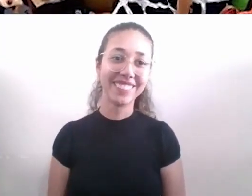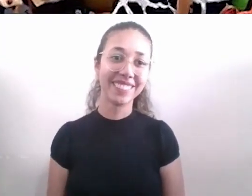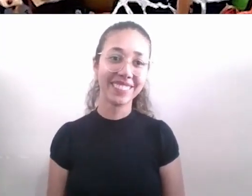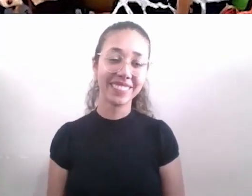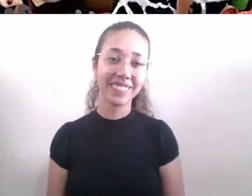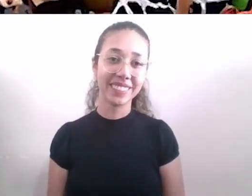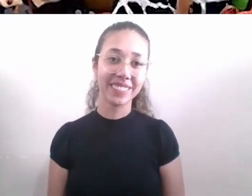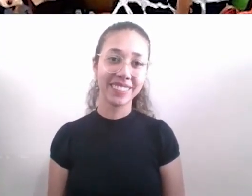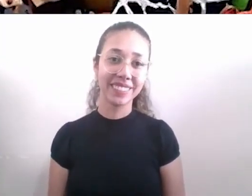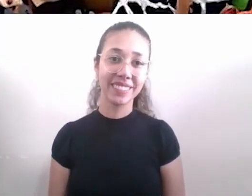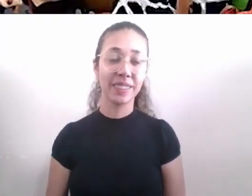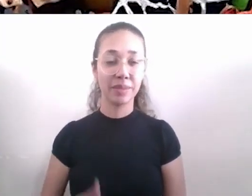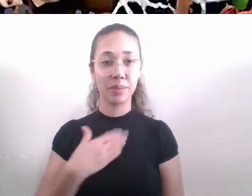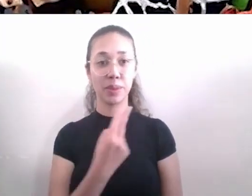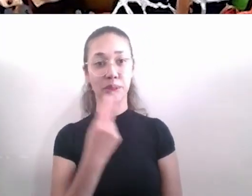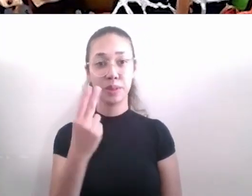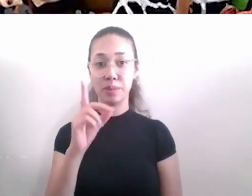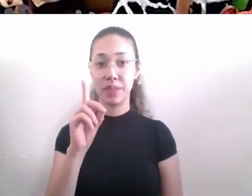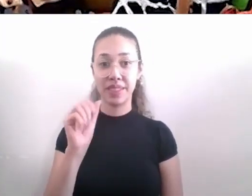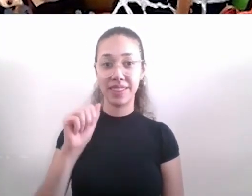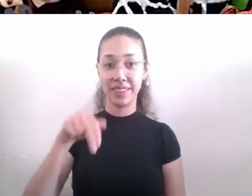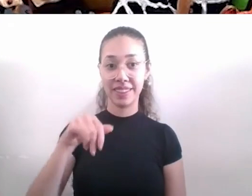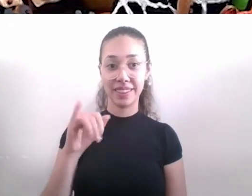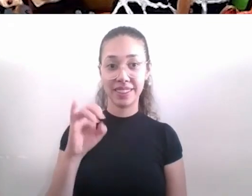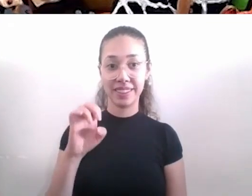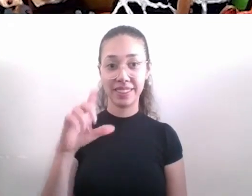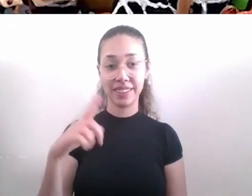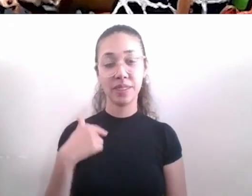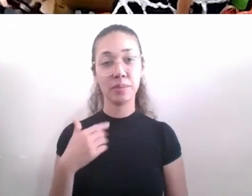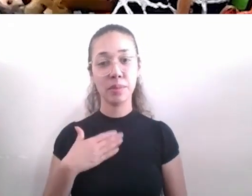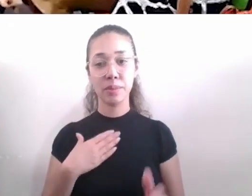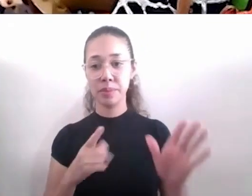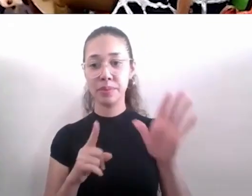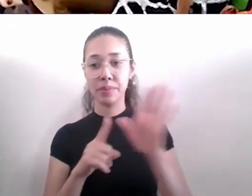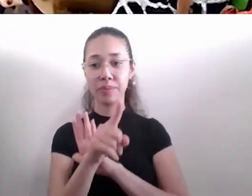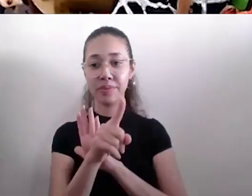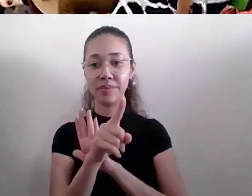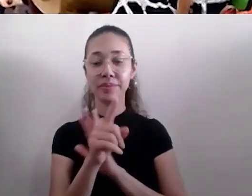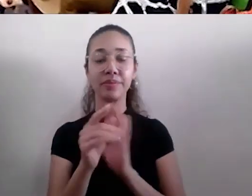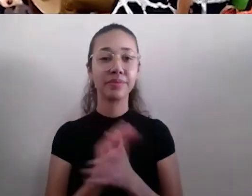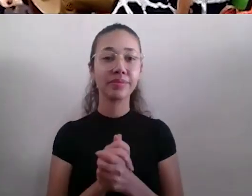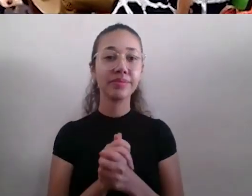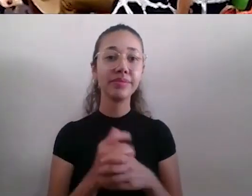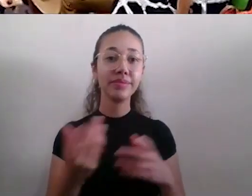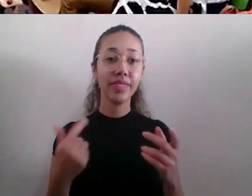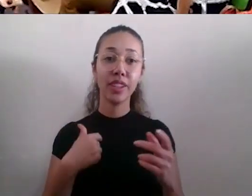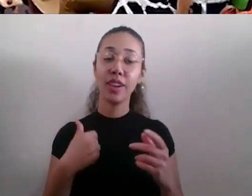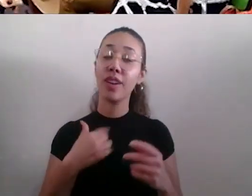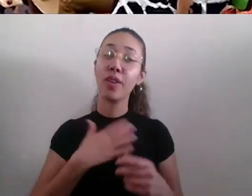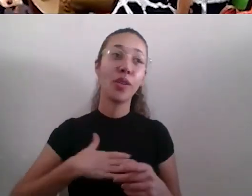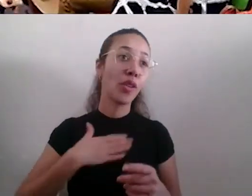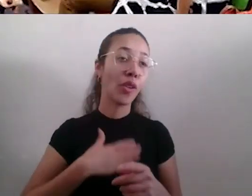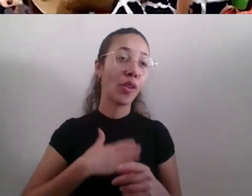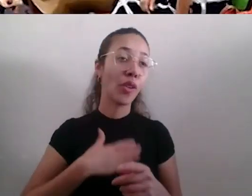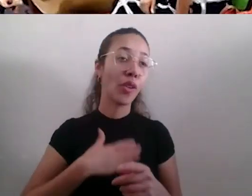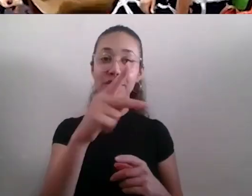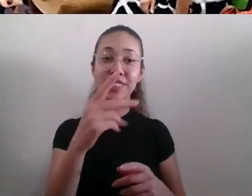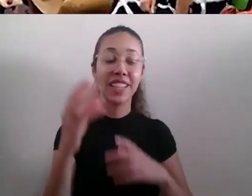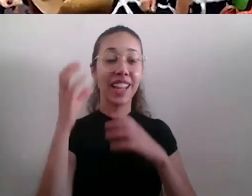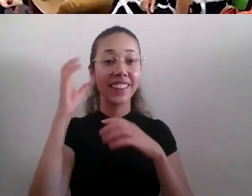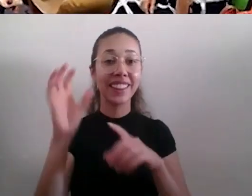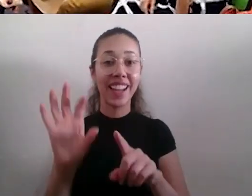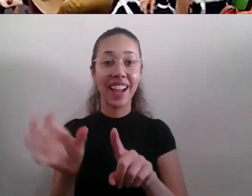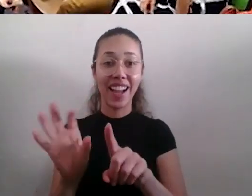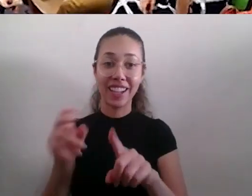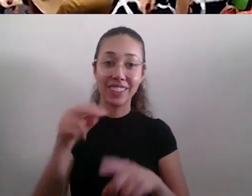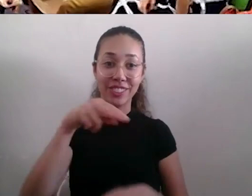Bem, eu me chamo Daniel. A minha pergunta, eu sou um fã da Rádio Novelo também.